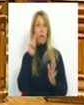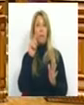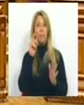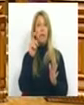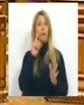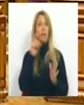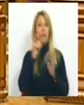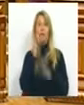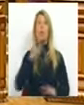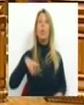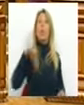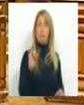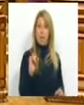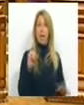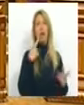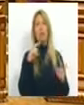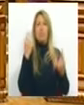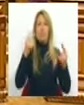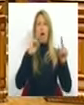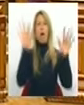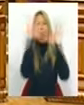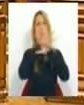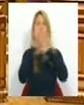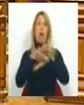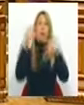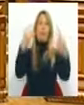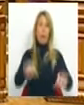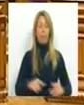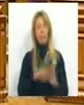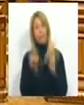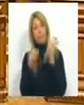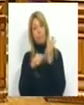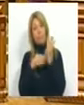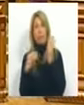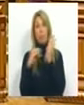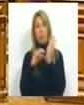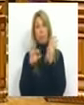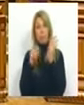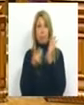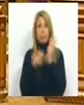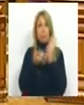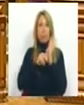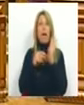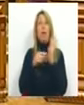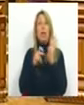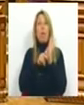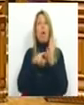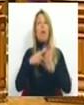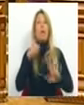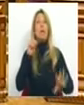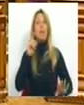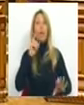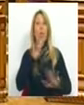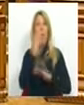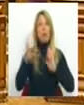uma monumental encenação. A cláusula de salvaguarda, como todos bem recordam, foi inserida no Orçamento de Estado para 2012,